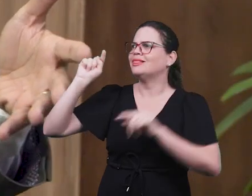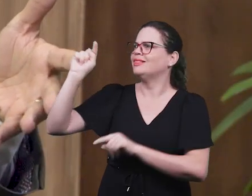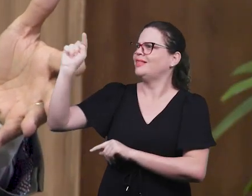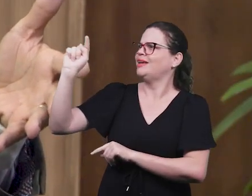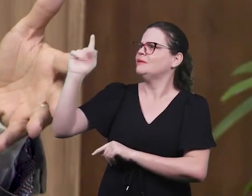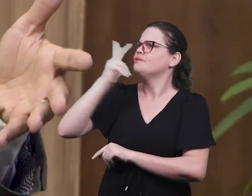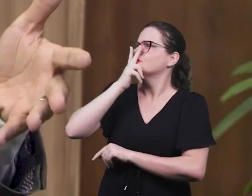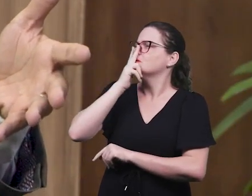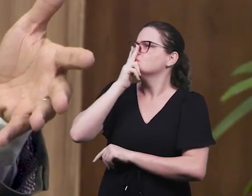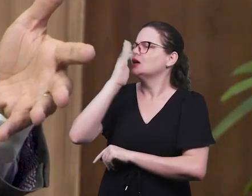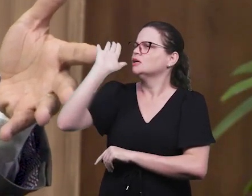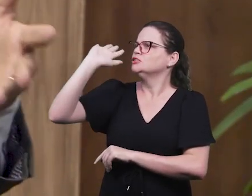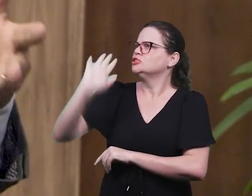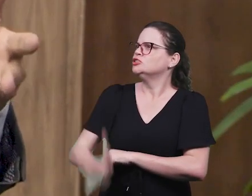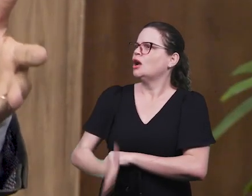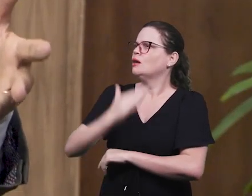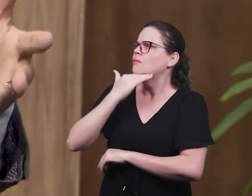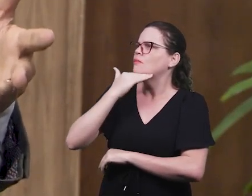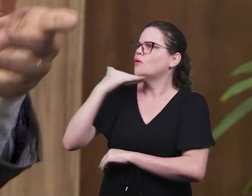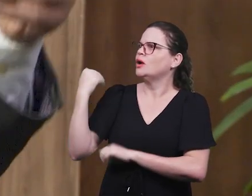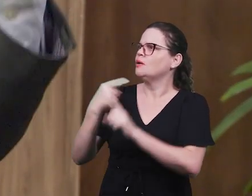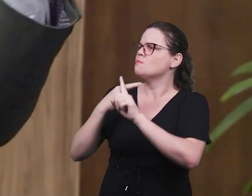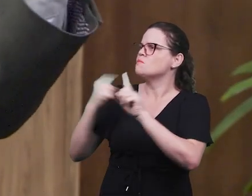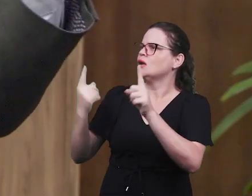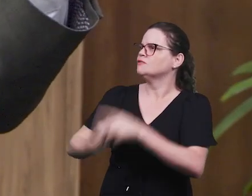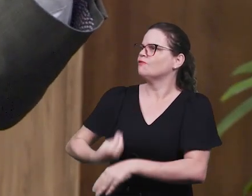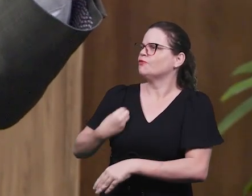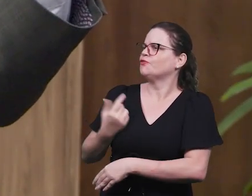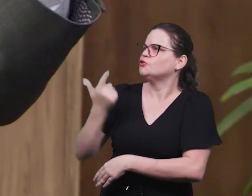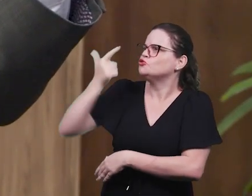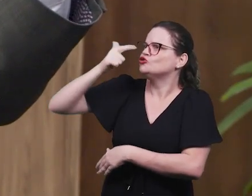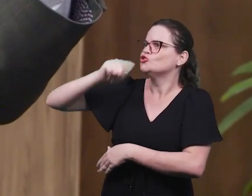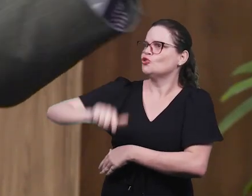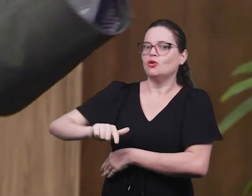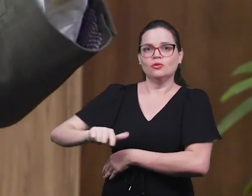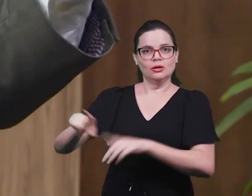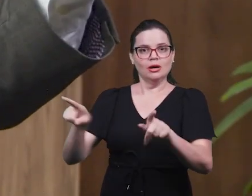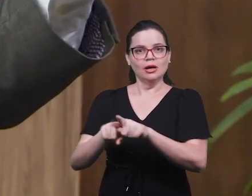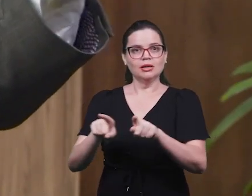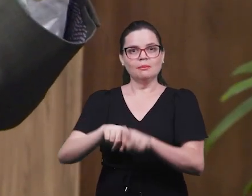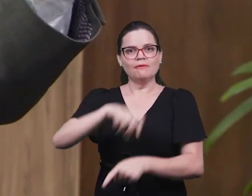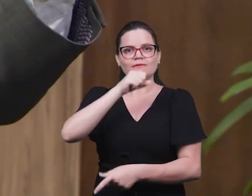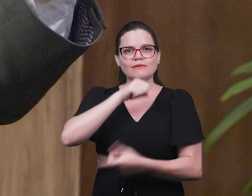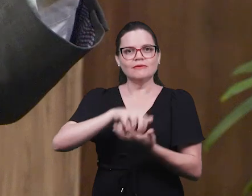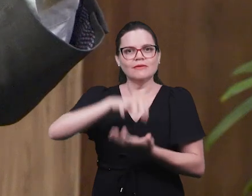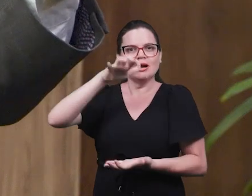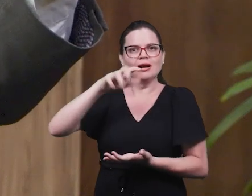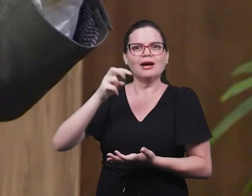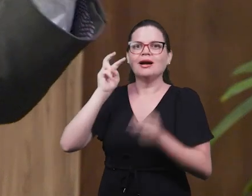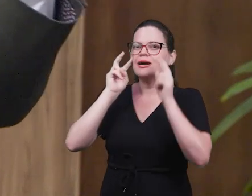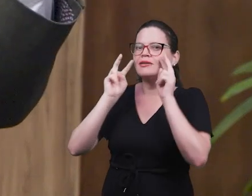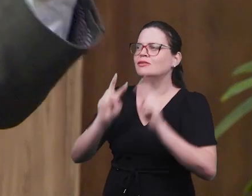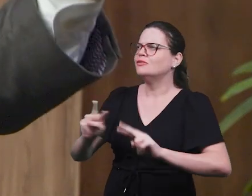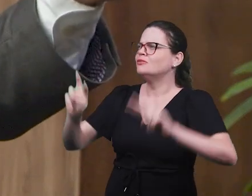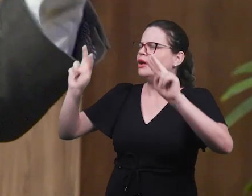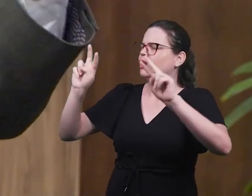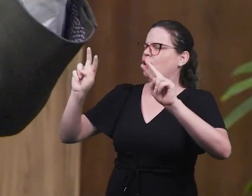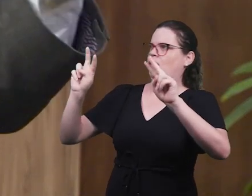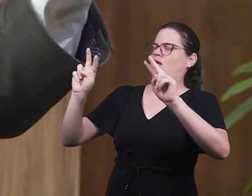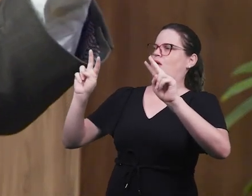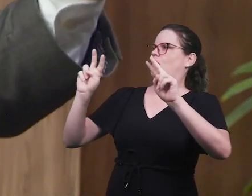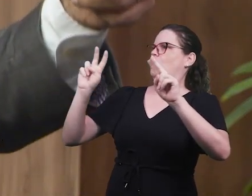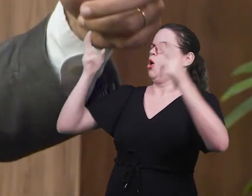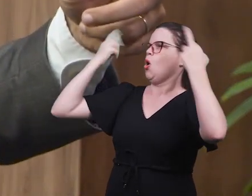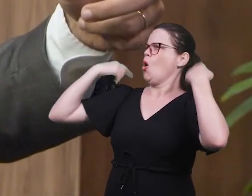reviveu. E ali estava também, quando os anciãos falam, eis aí, apareceu o cordeiro, mas quando vem era o leão